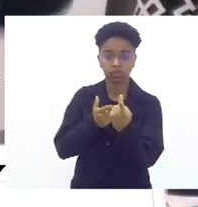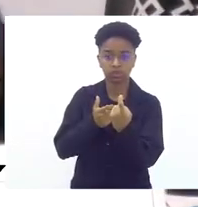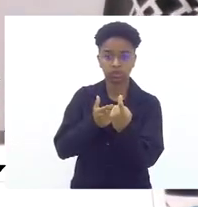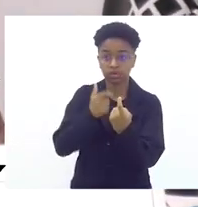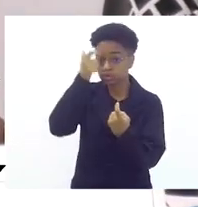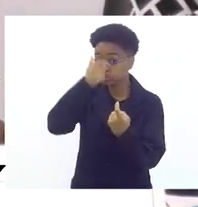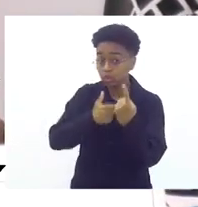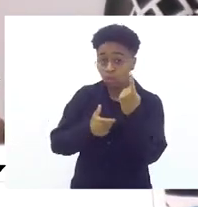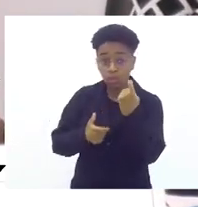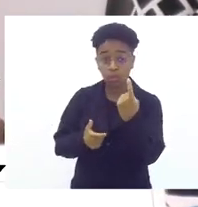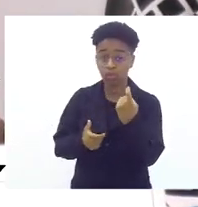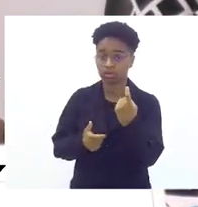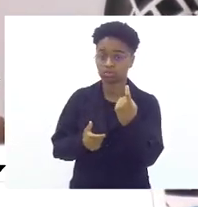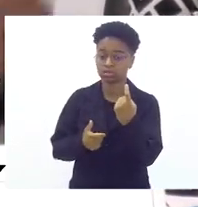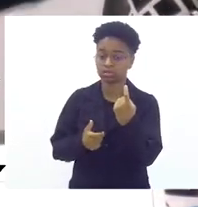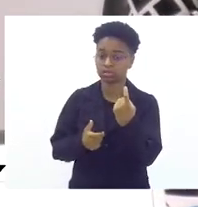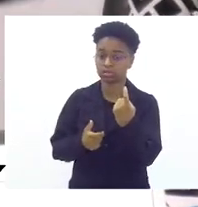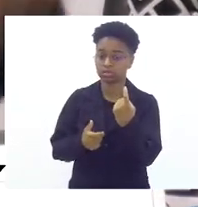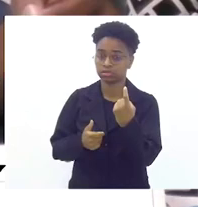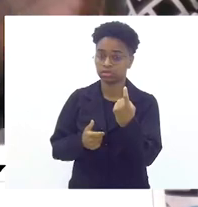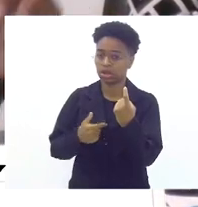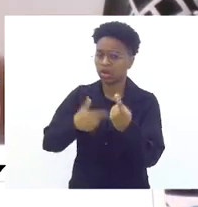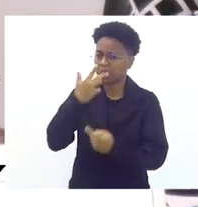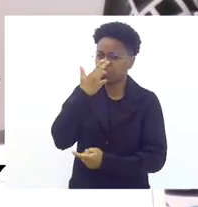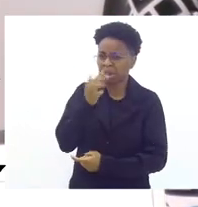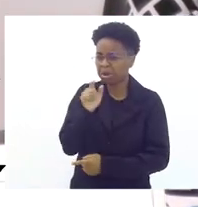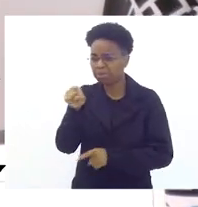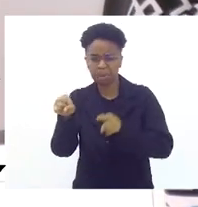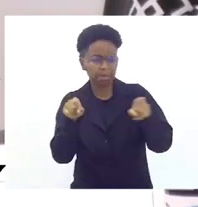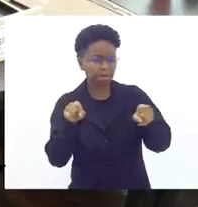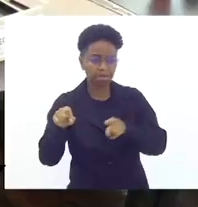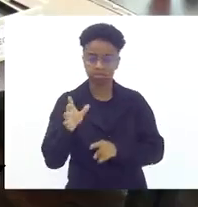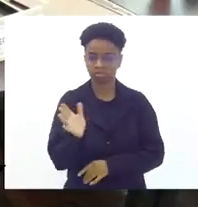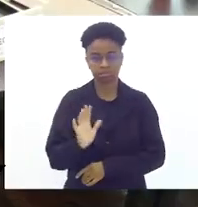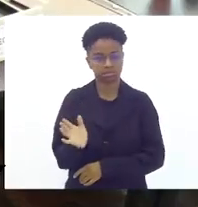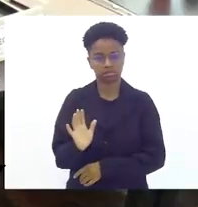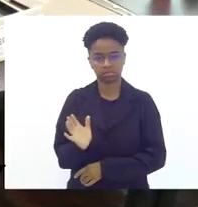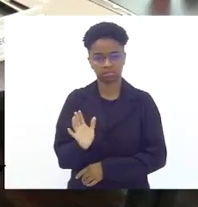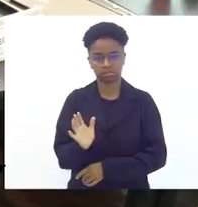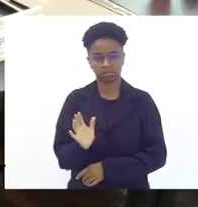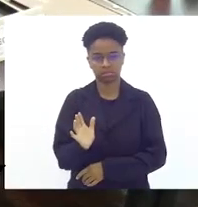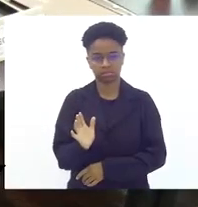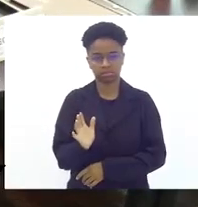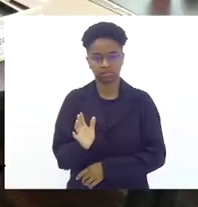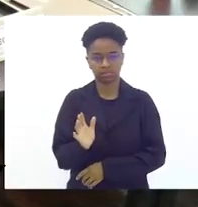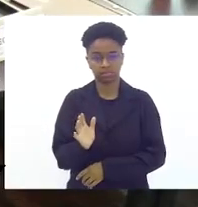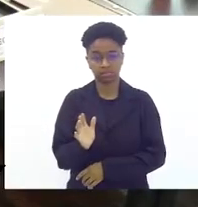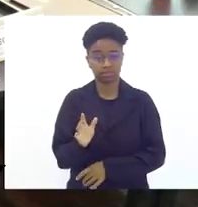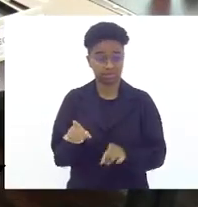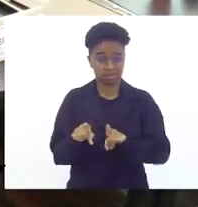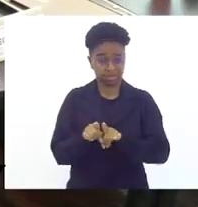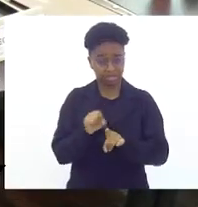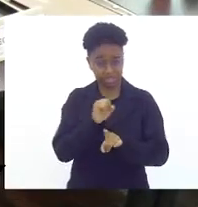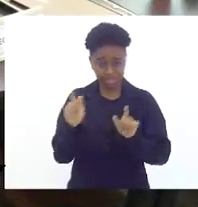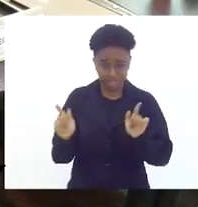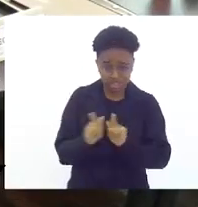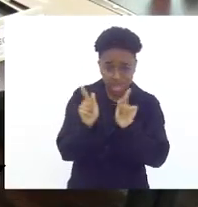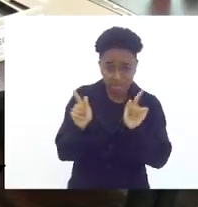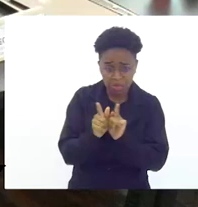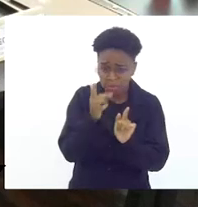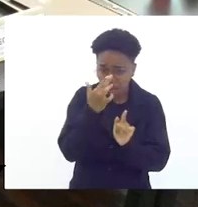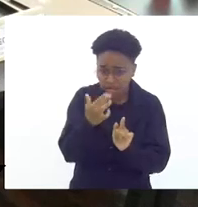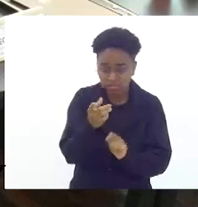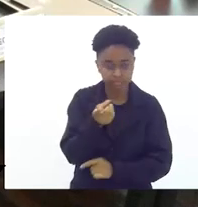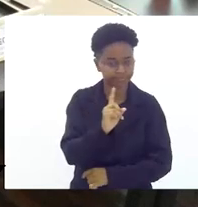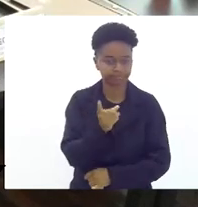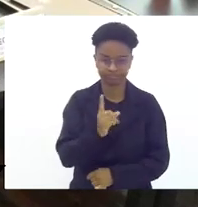sou um ser único não pareço com fulano mesmo sendo gêmeo não pareço com